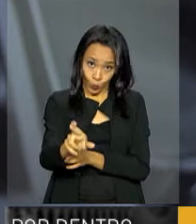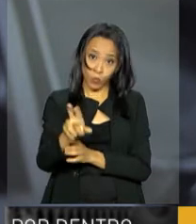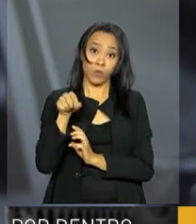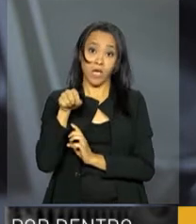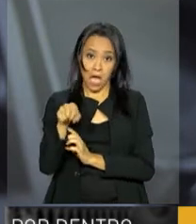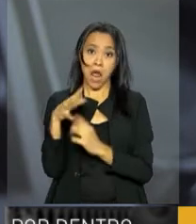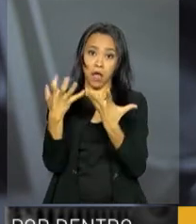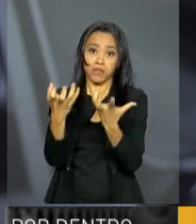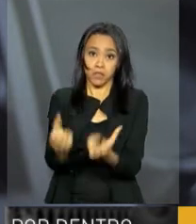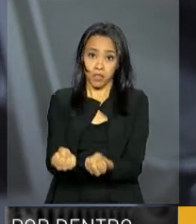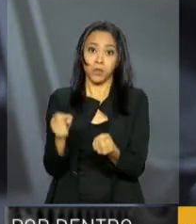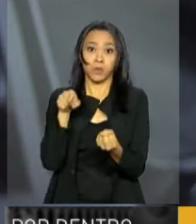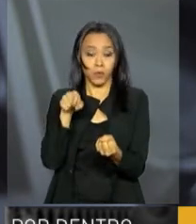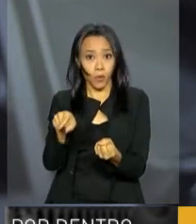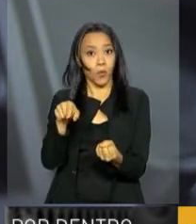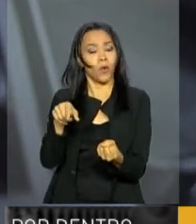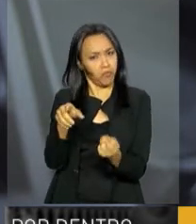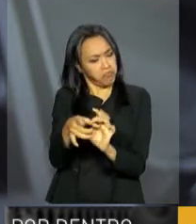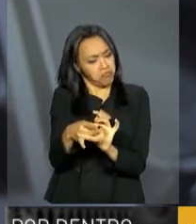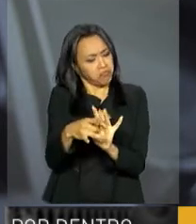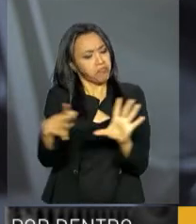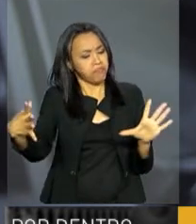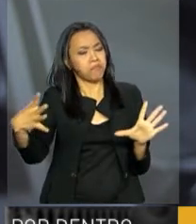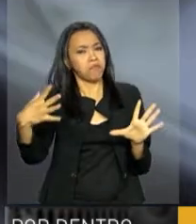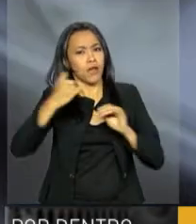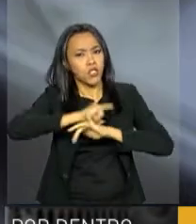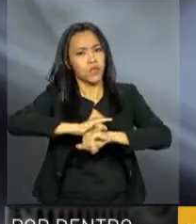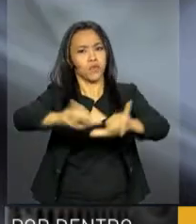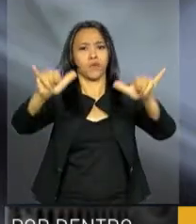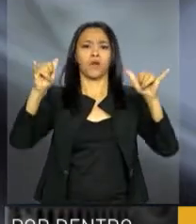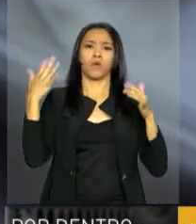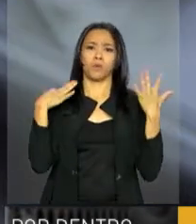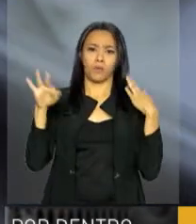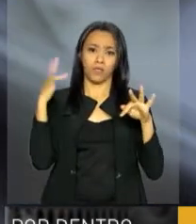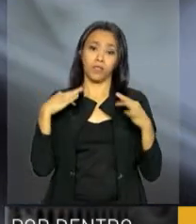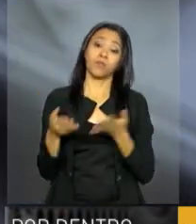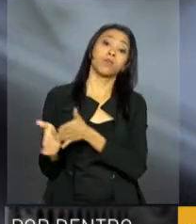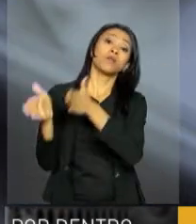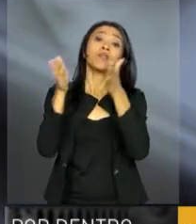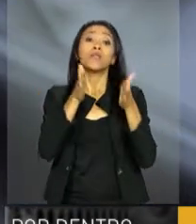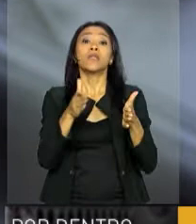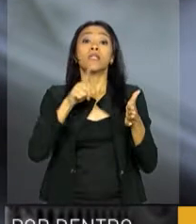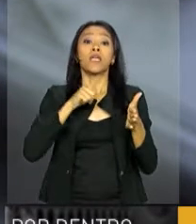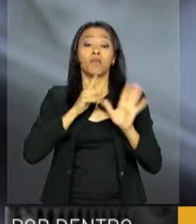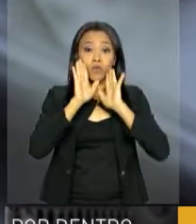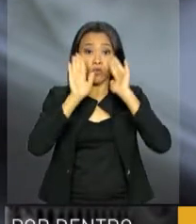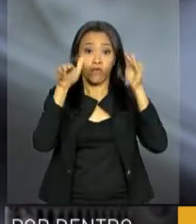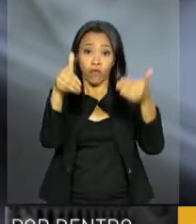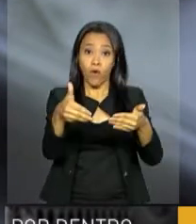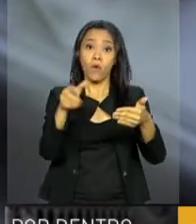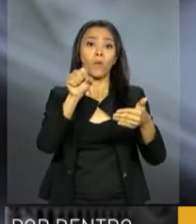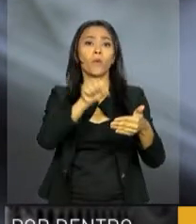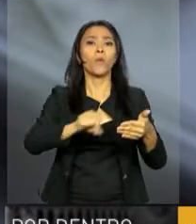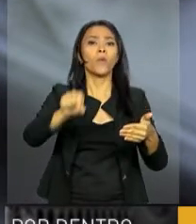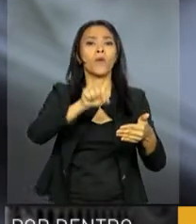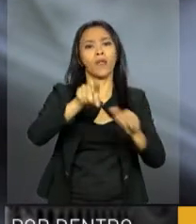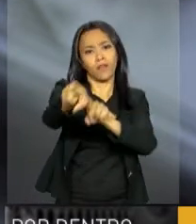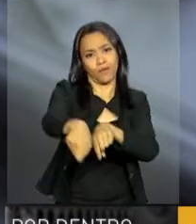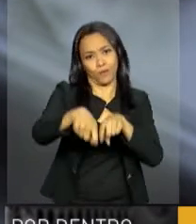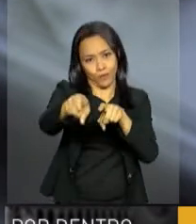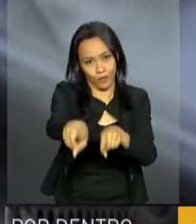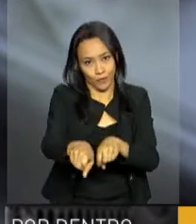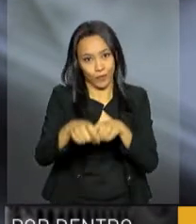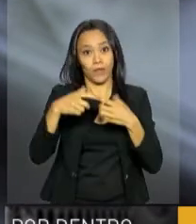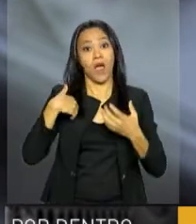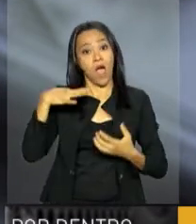totalmente aberta para ser usada para a promoção do turismo nós temos um foco também muito especial na agricultura